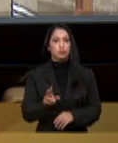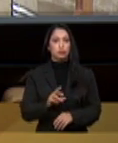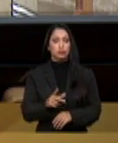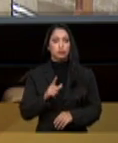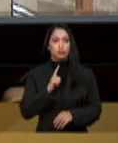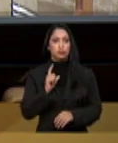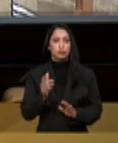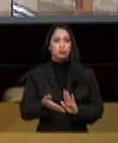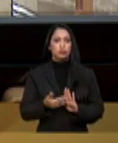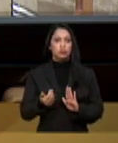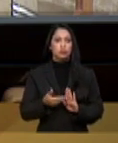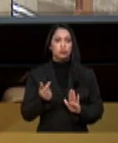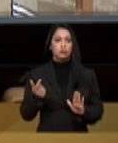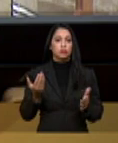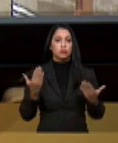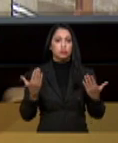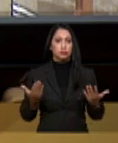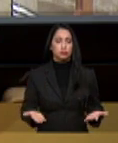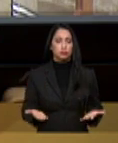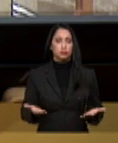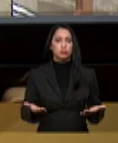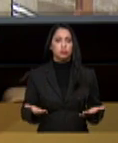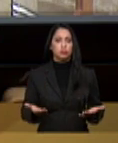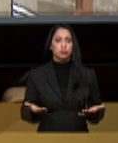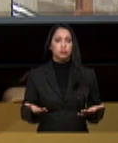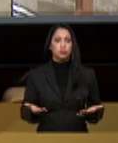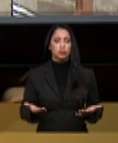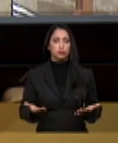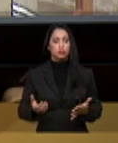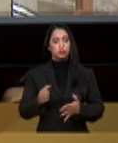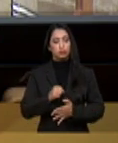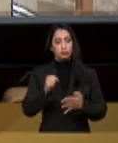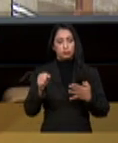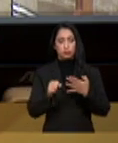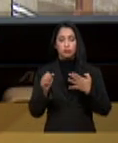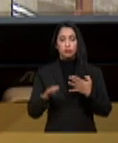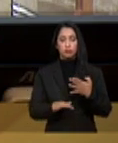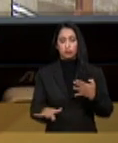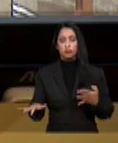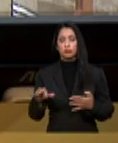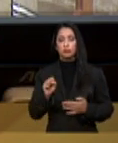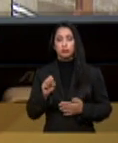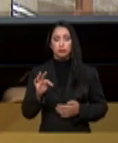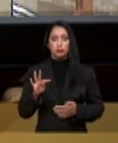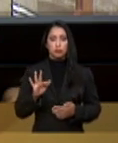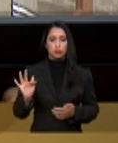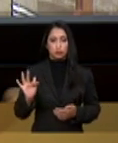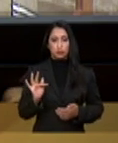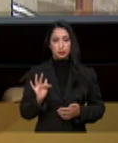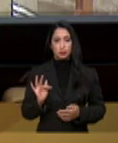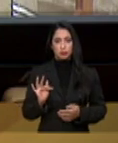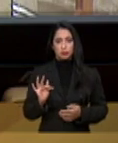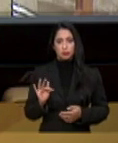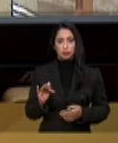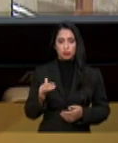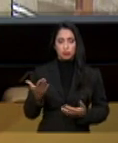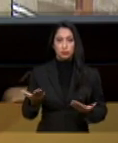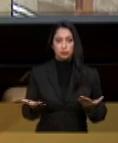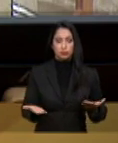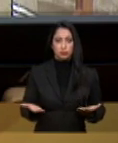as eivas originárias, conforme conhecida jurisprudência desta Suprema Corte. Com efeito, o ato